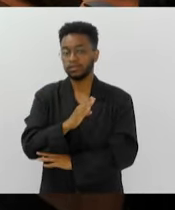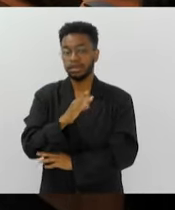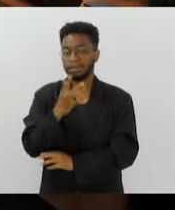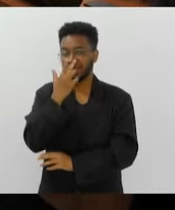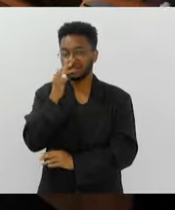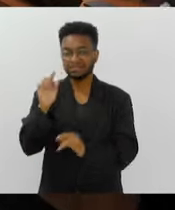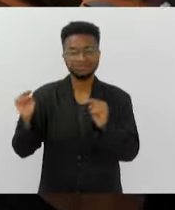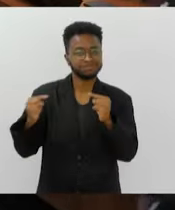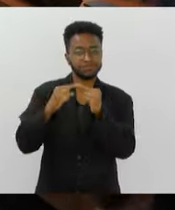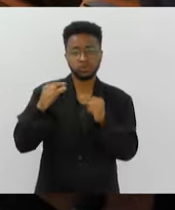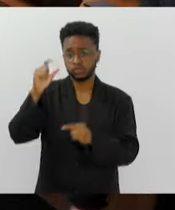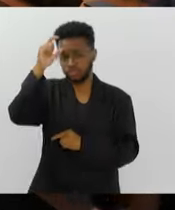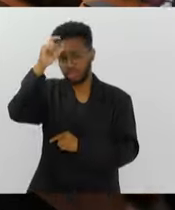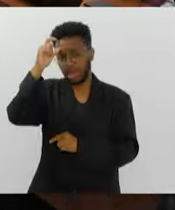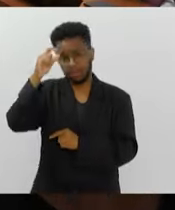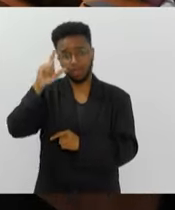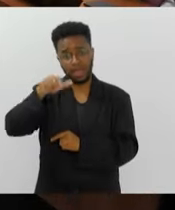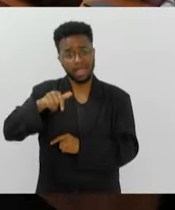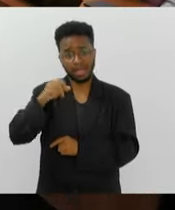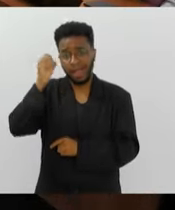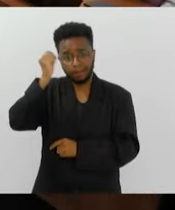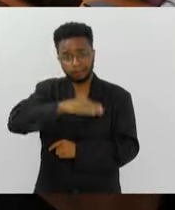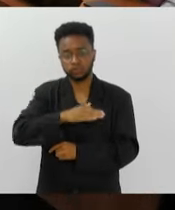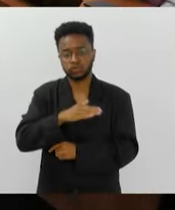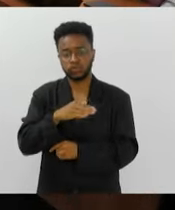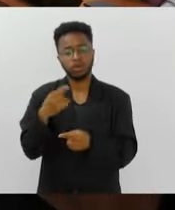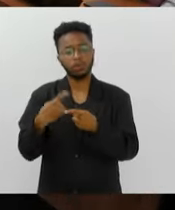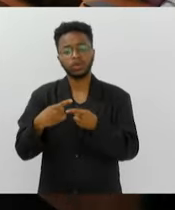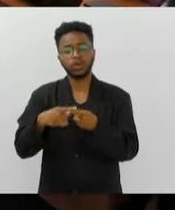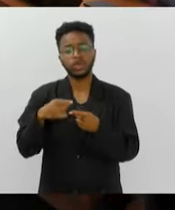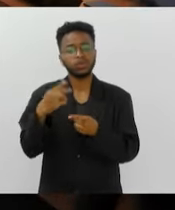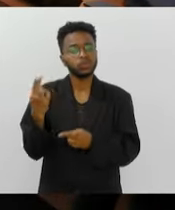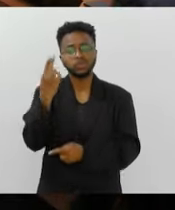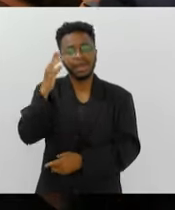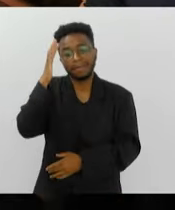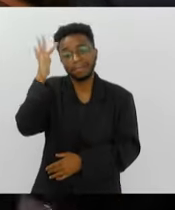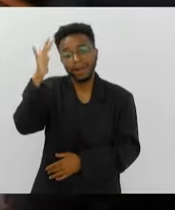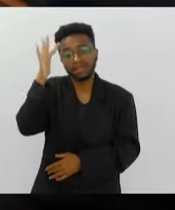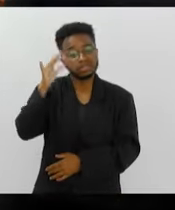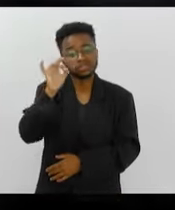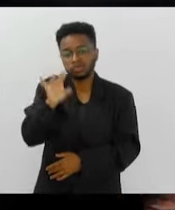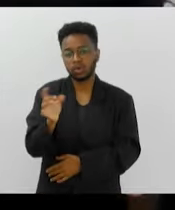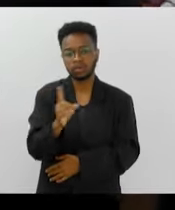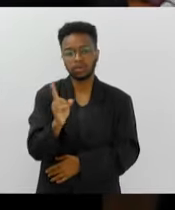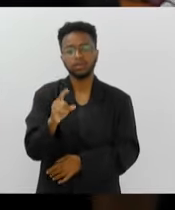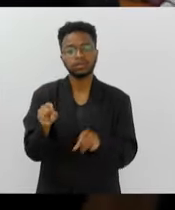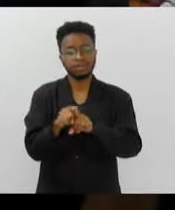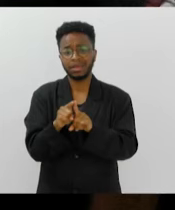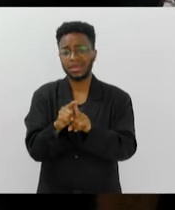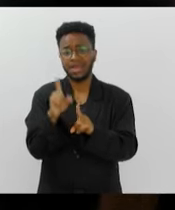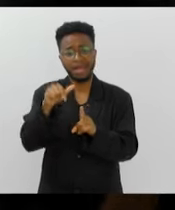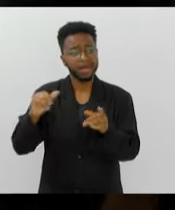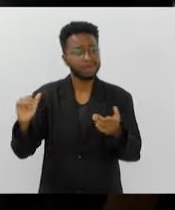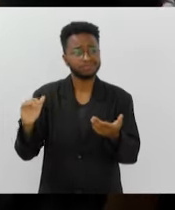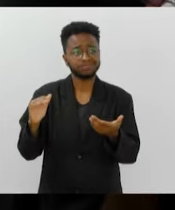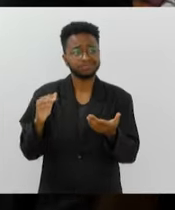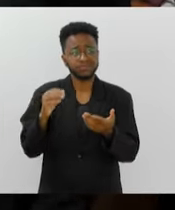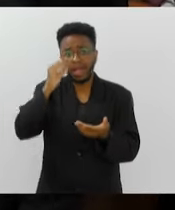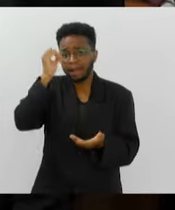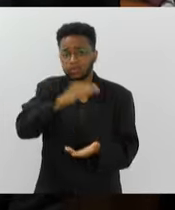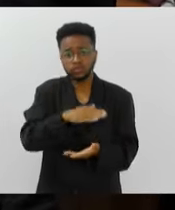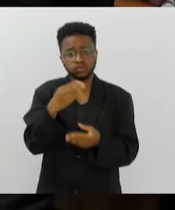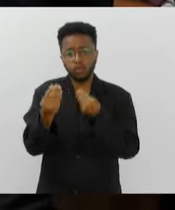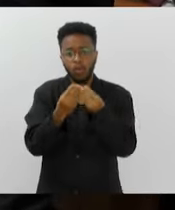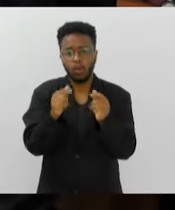diabólico né um campo que não é só do Imaginário é do diabólico terreno que é capaz de fazer uma coisa